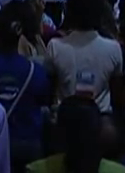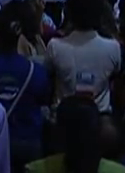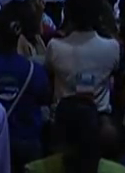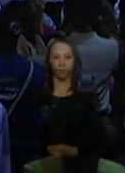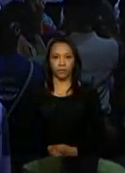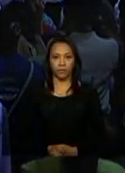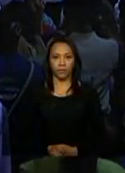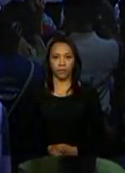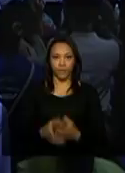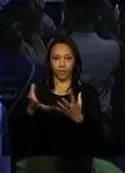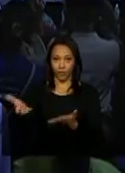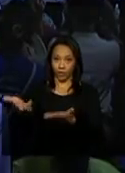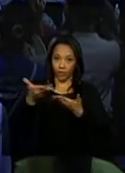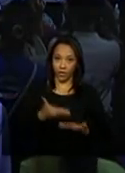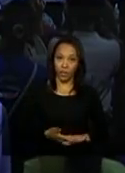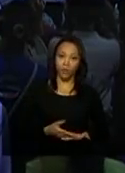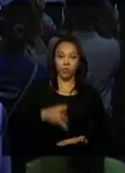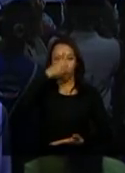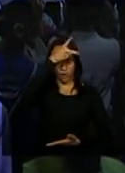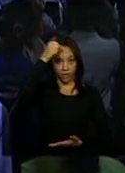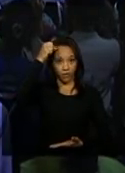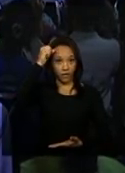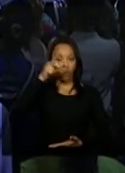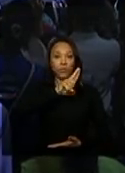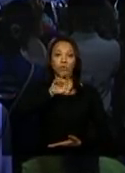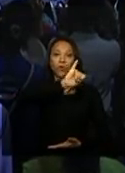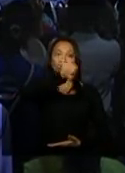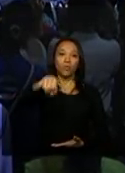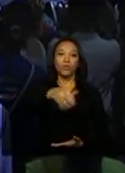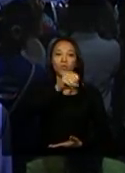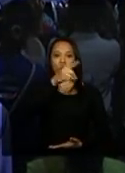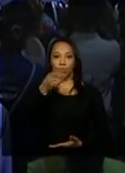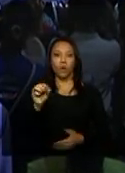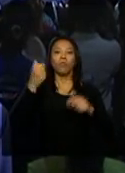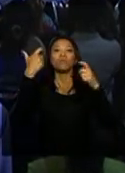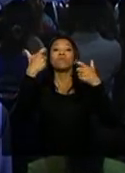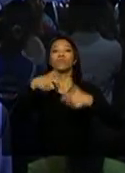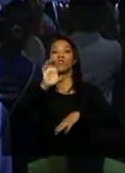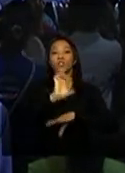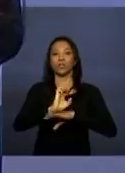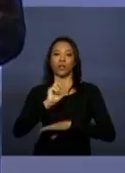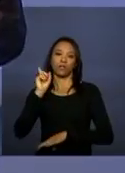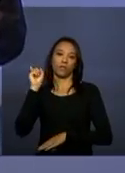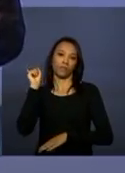João Mauro Bernardes, de Brasópolis, Minas Gerais,